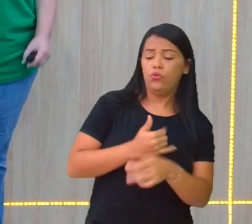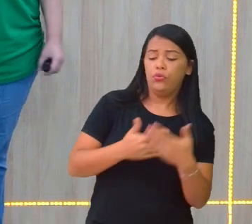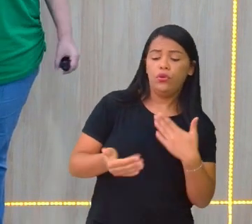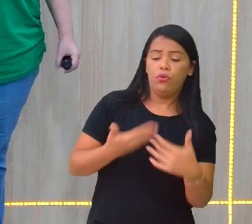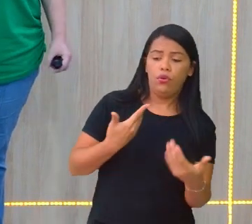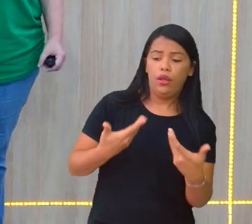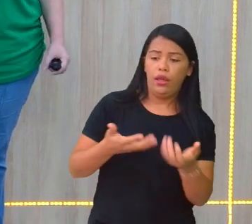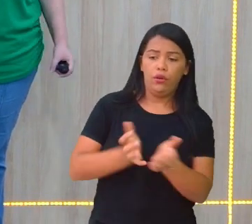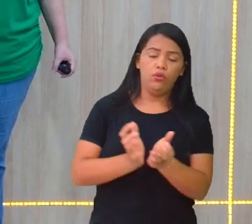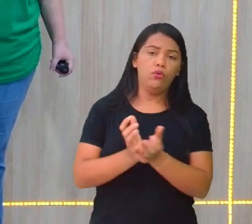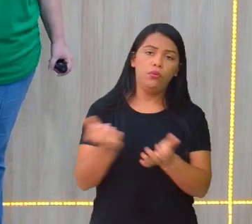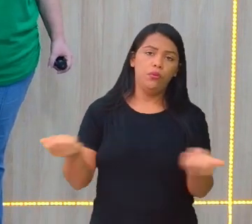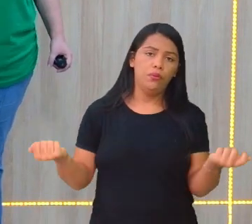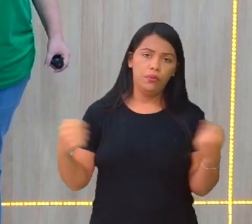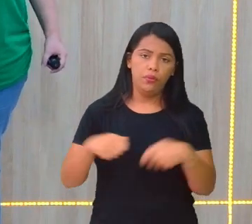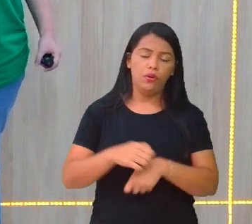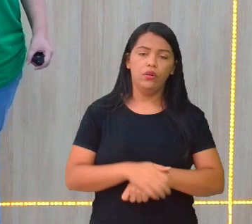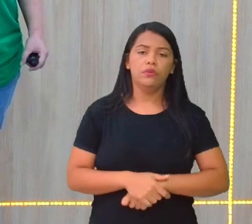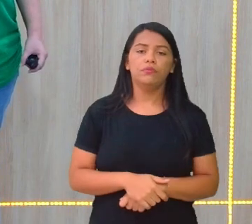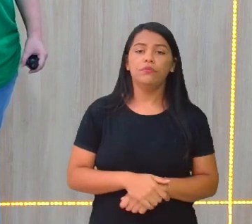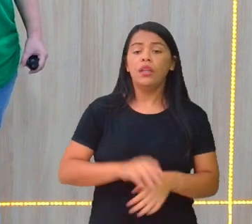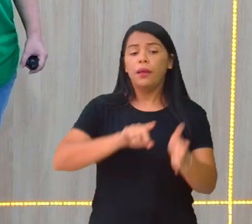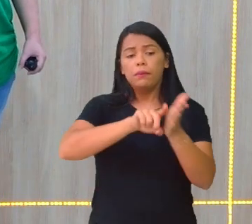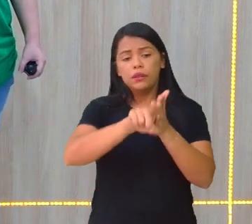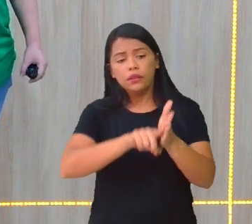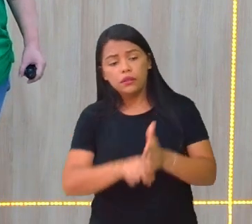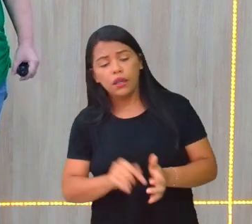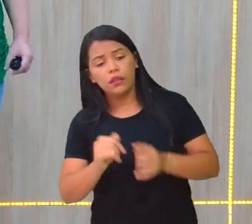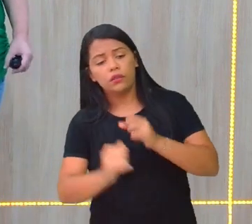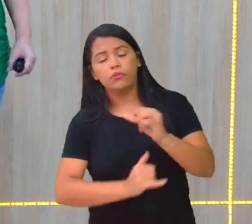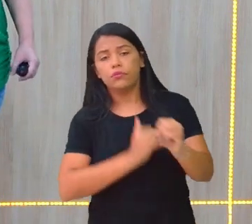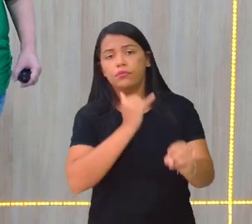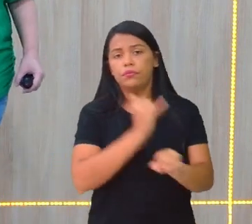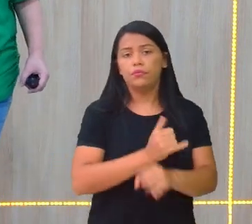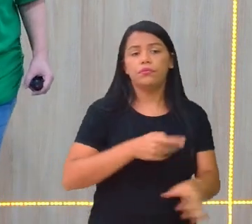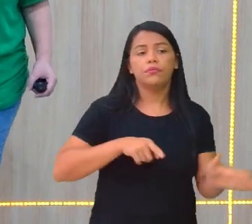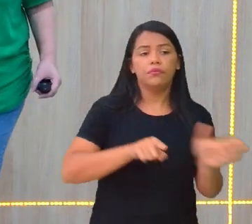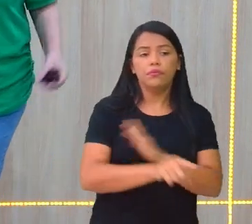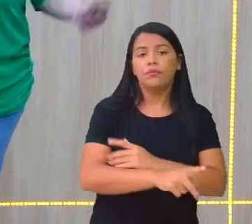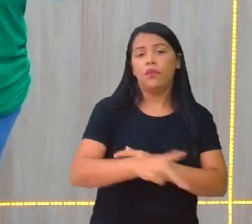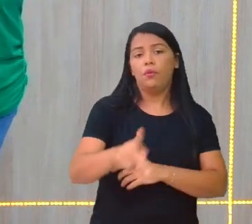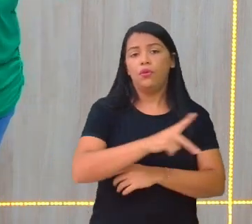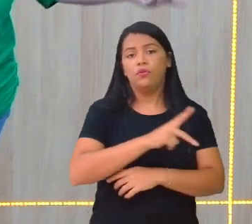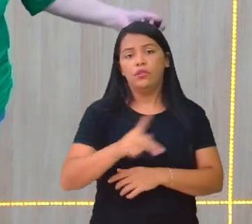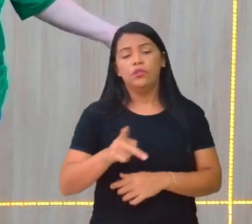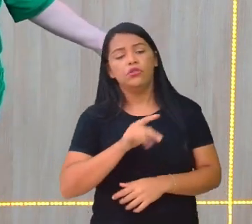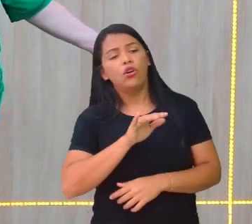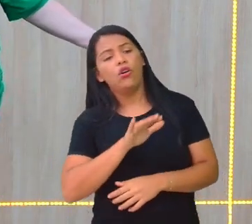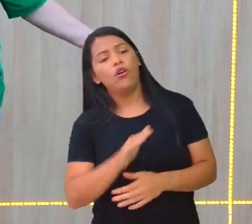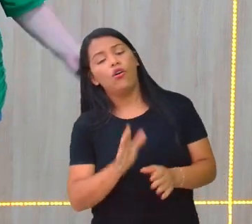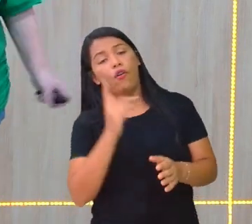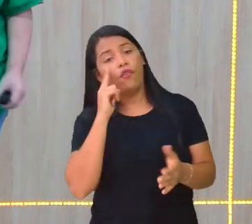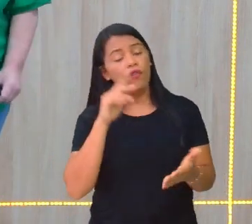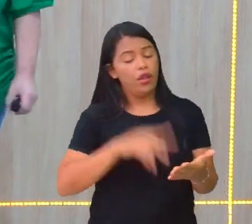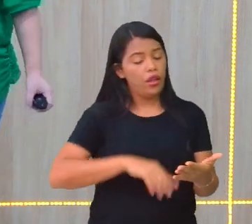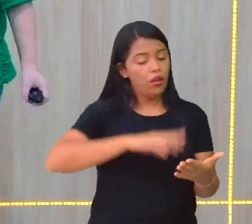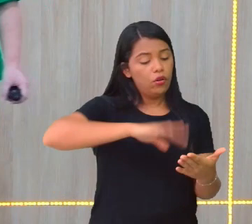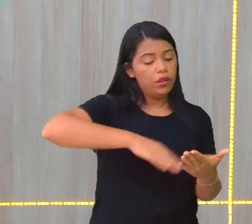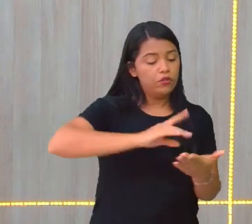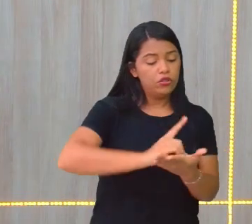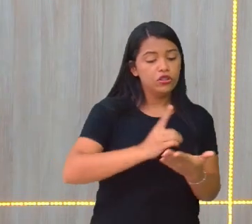turma. Vocês podem pesquisar na internet, perguntar ao professor, consultar o livro